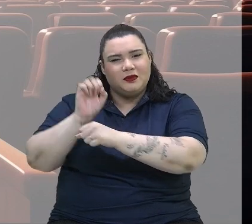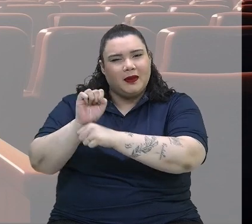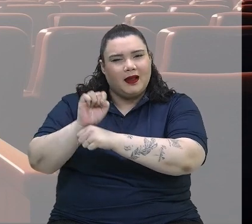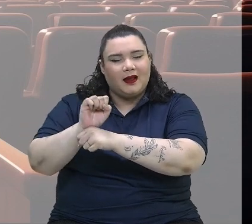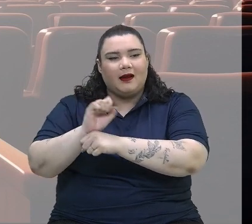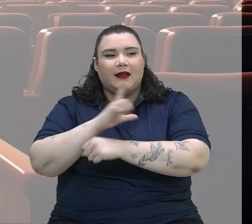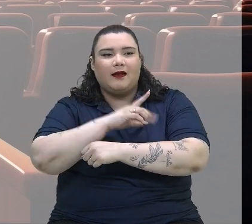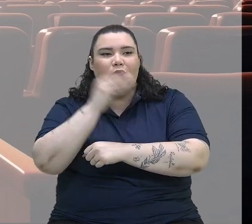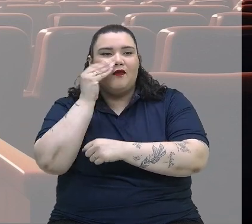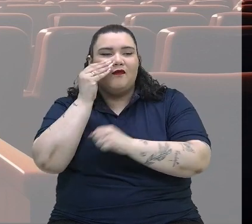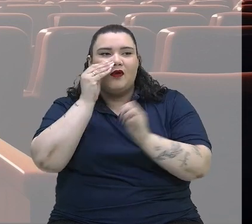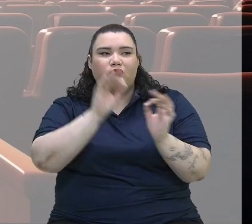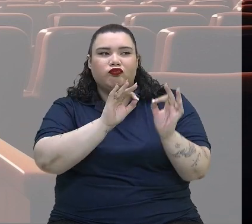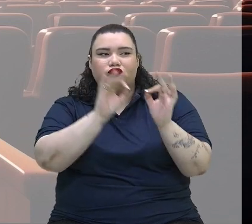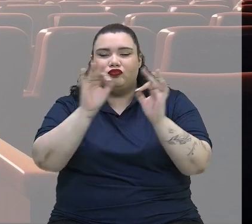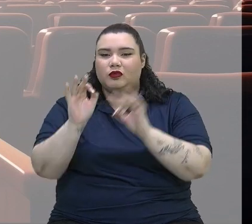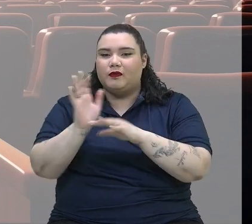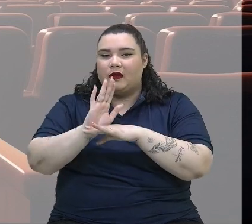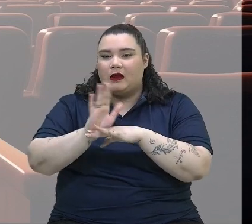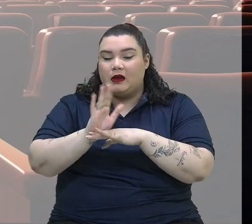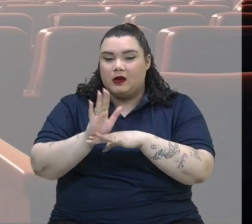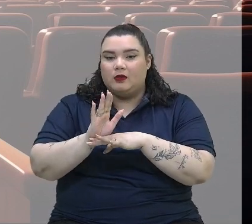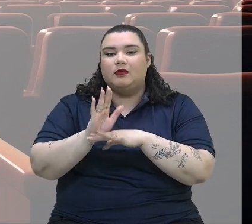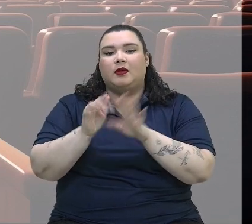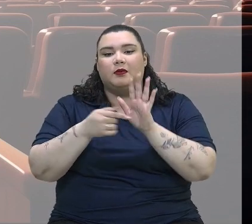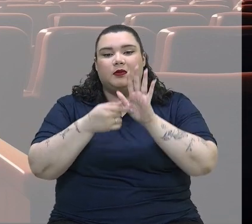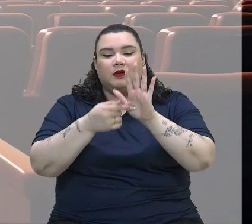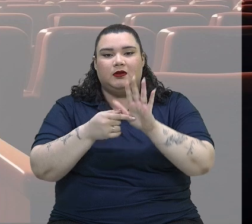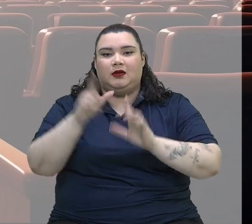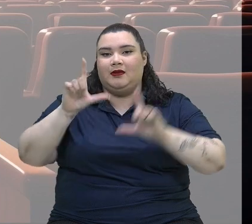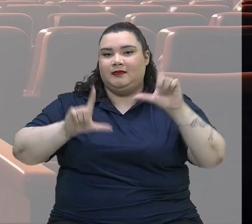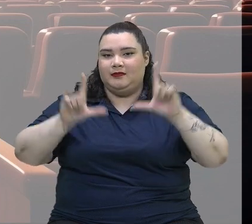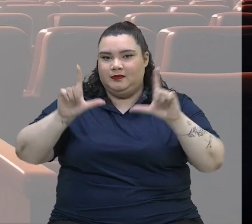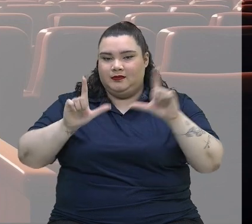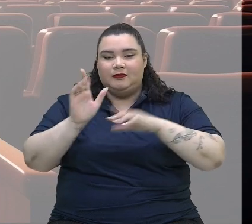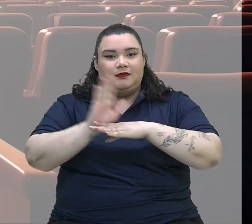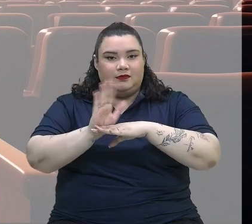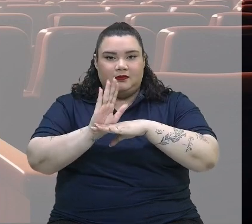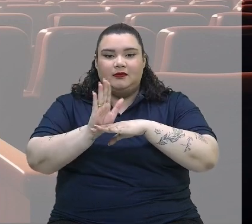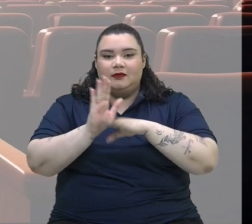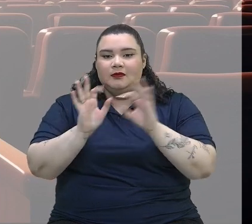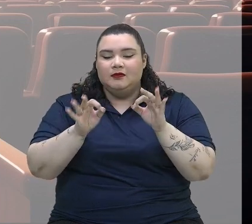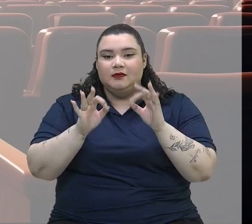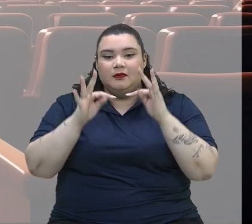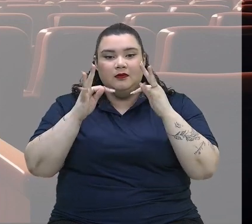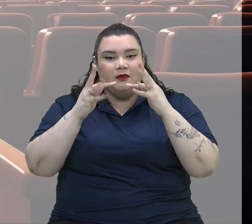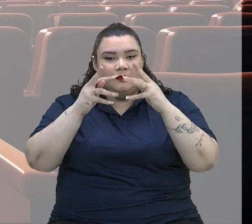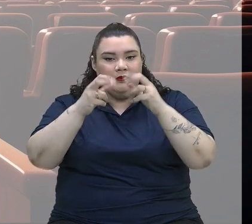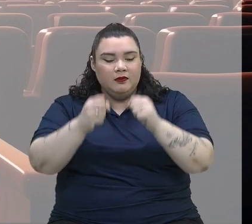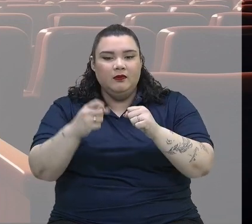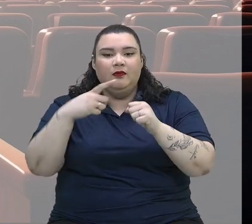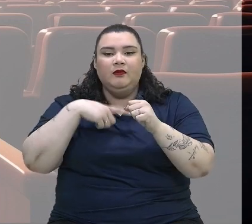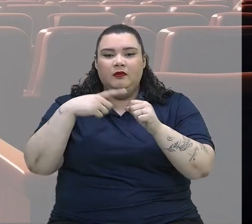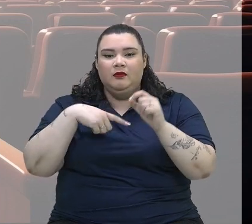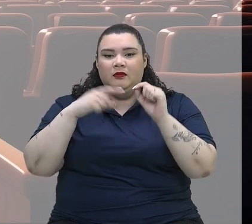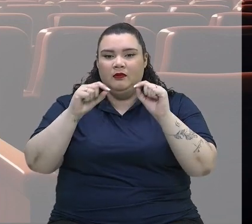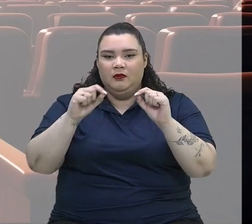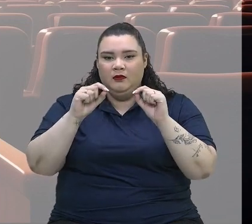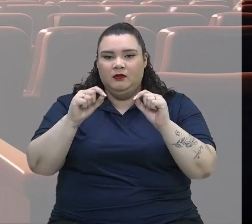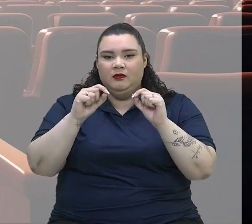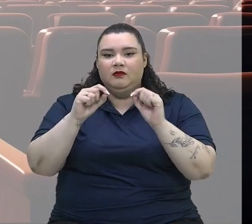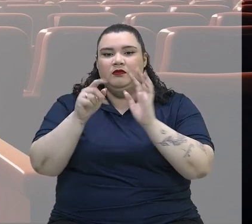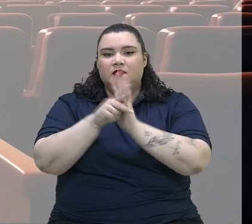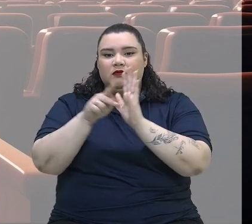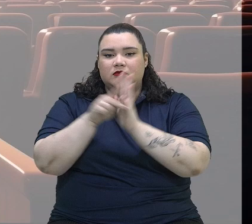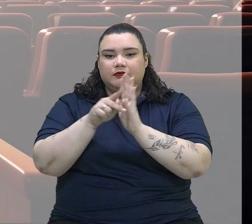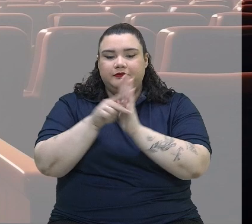por uma história que é apresentado na telinha do cinema. E tudo isso, mais uma vez, vou